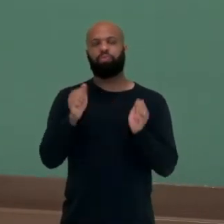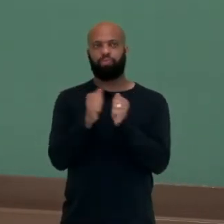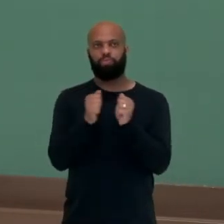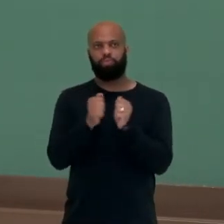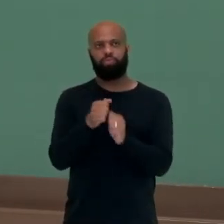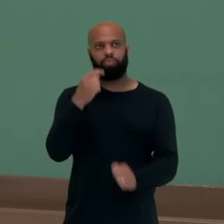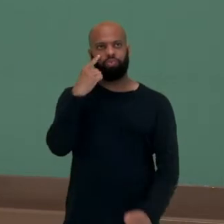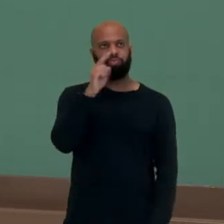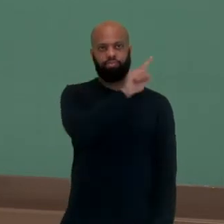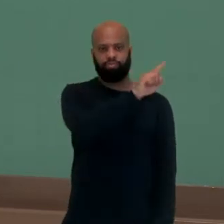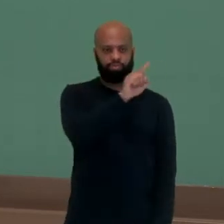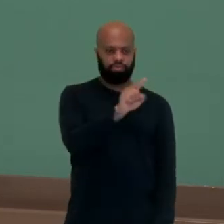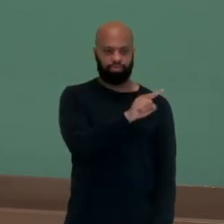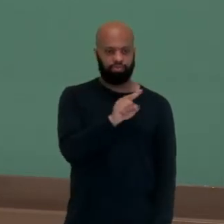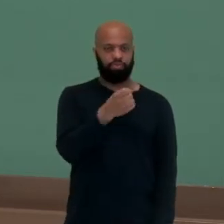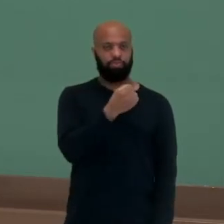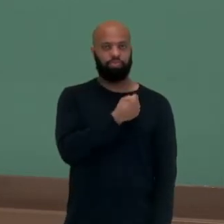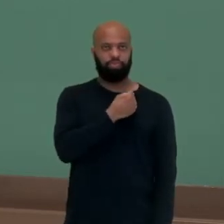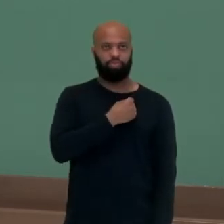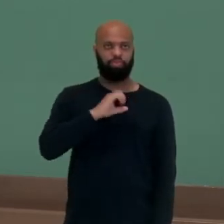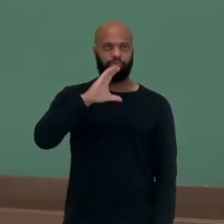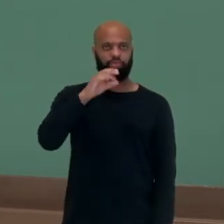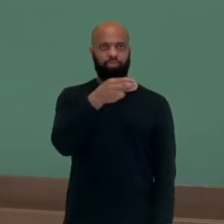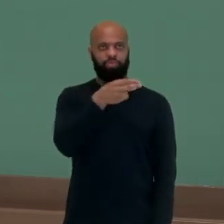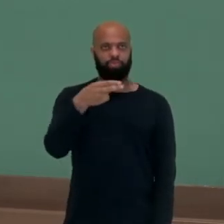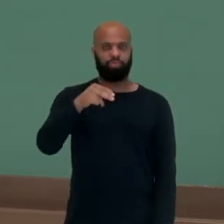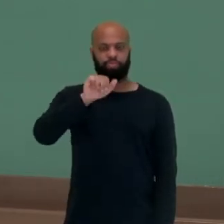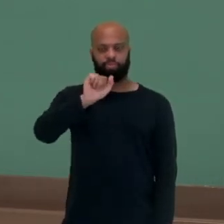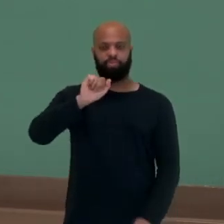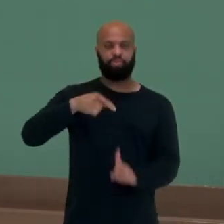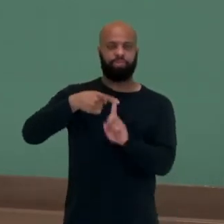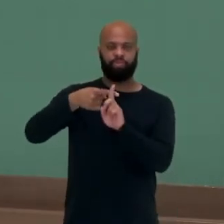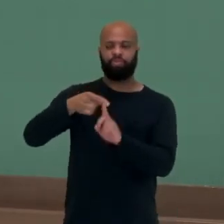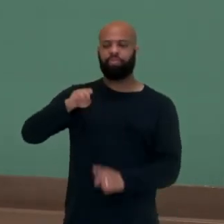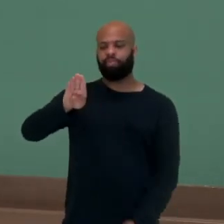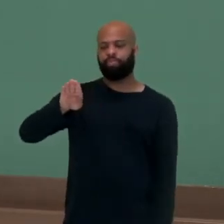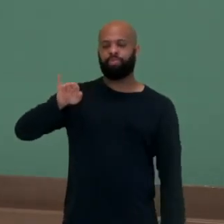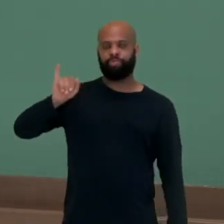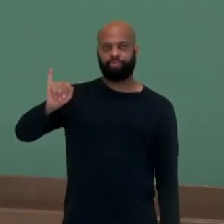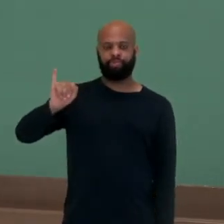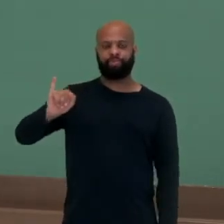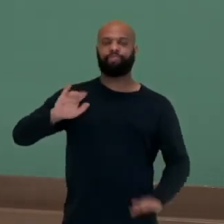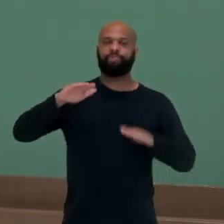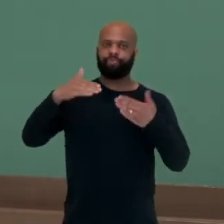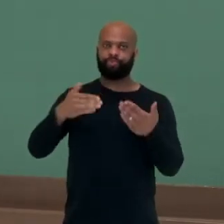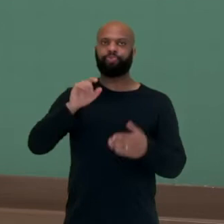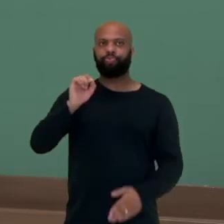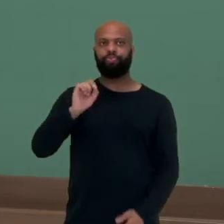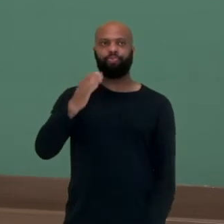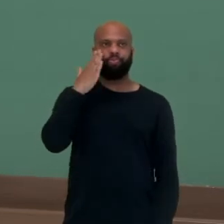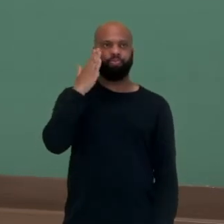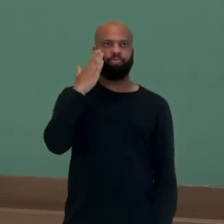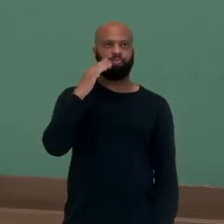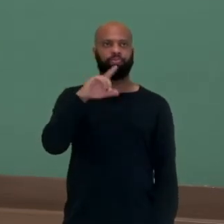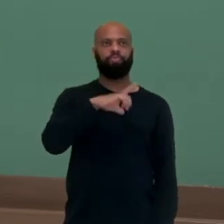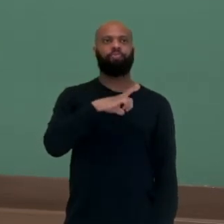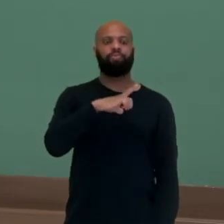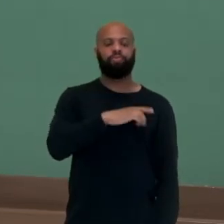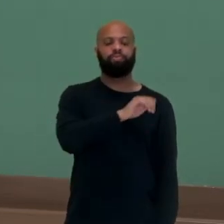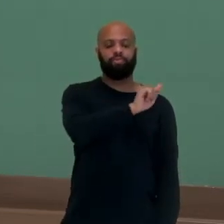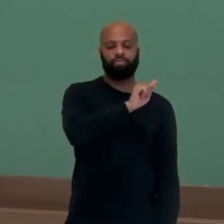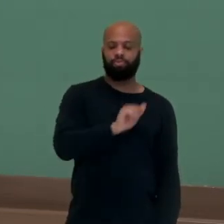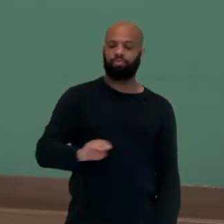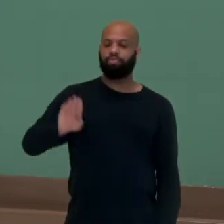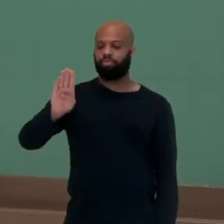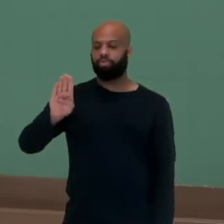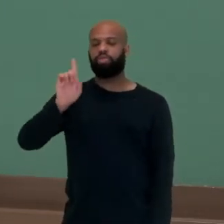Z, que é o número complexo, é igual a A mais BI, sabendo que esse coeficiente A e